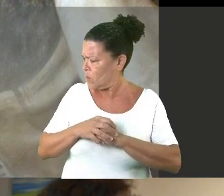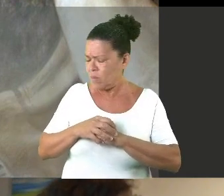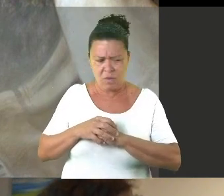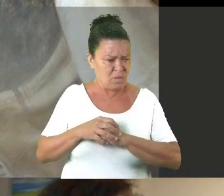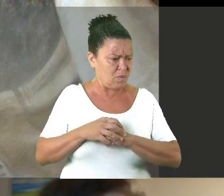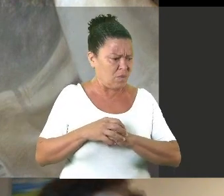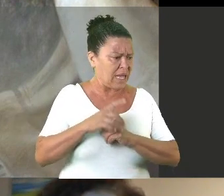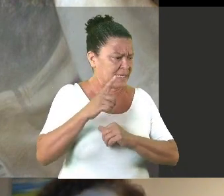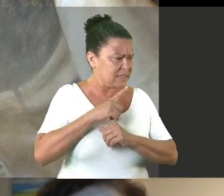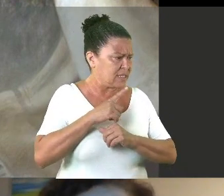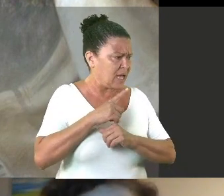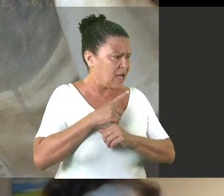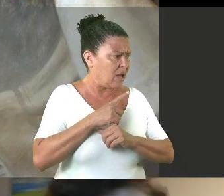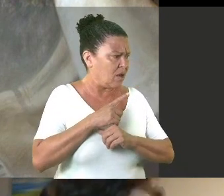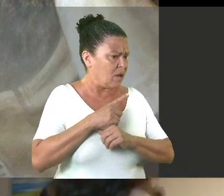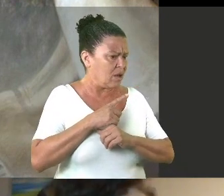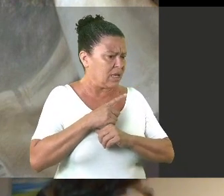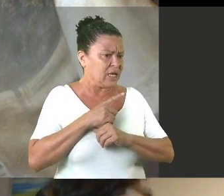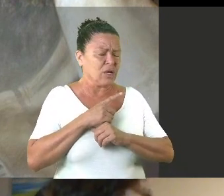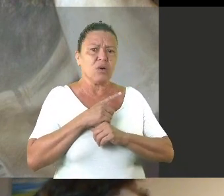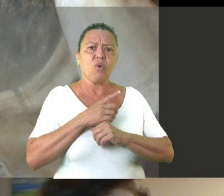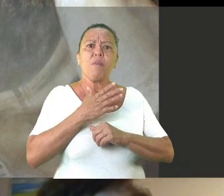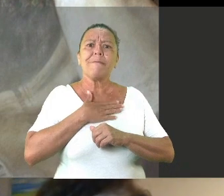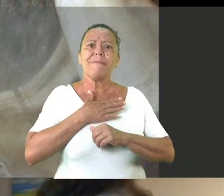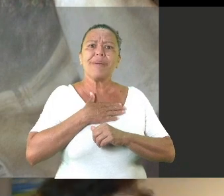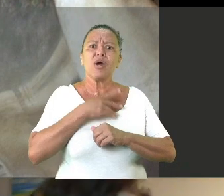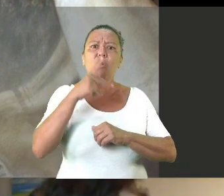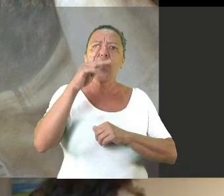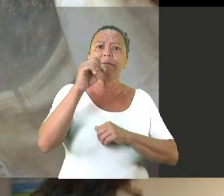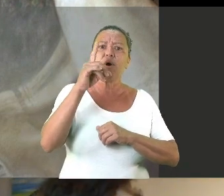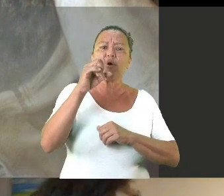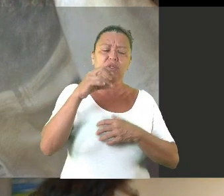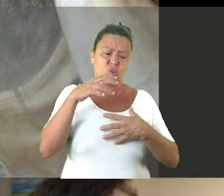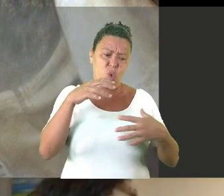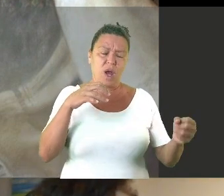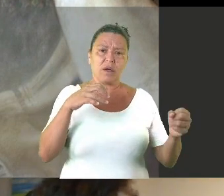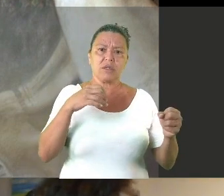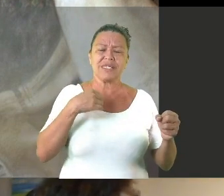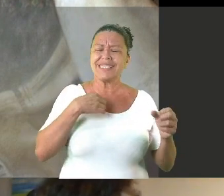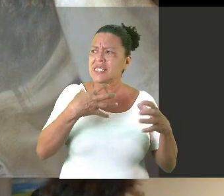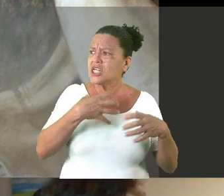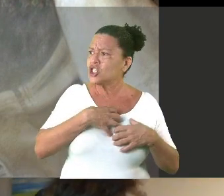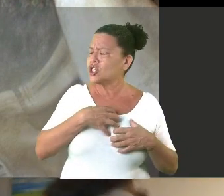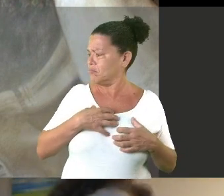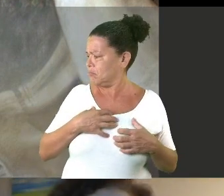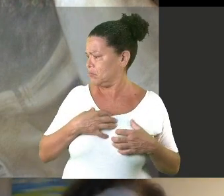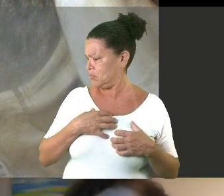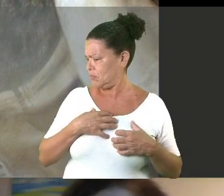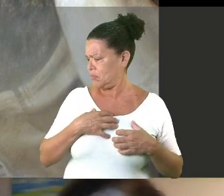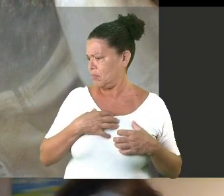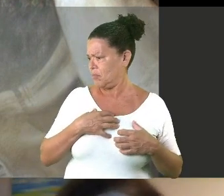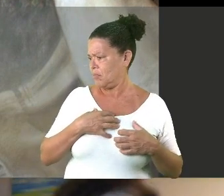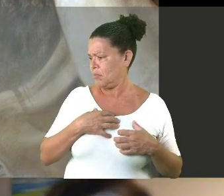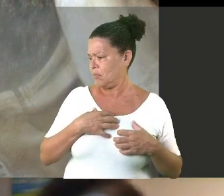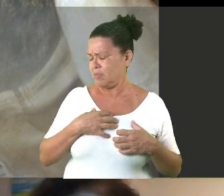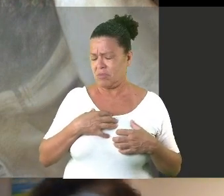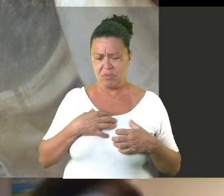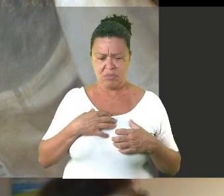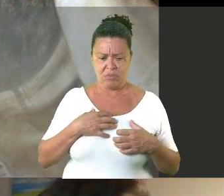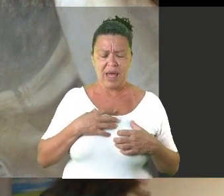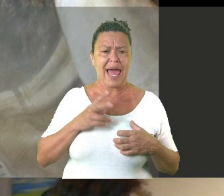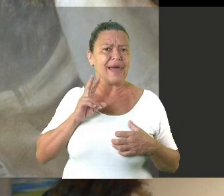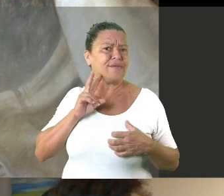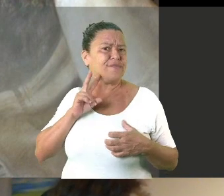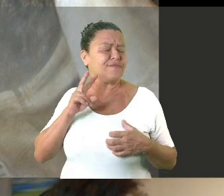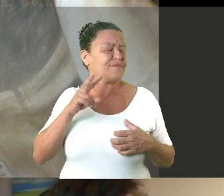que havia saído o poder de si mesmo e voltando-se em meio à turba, ele se virou